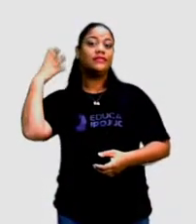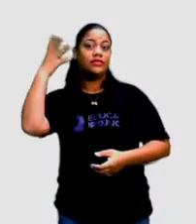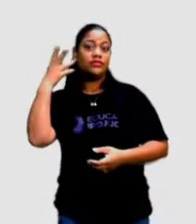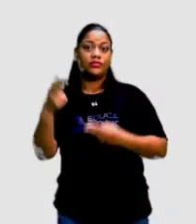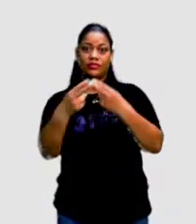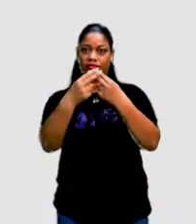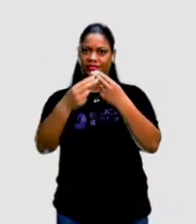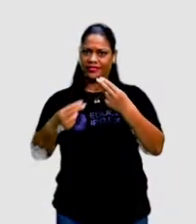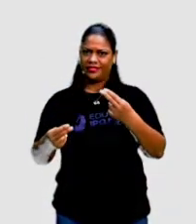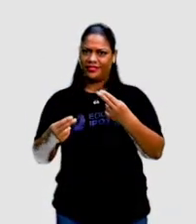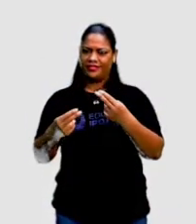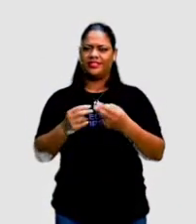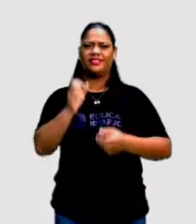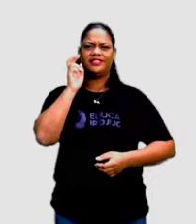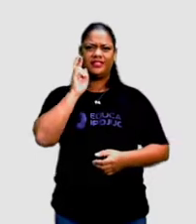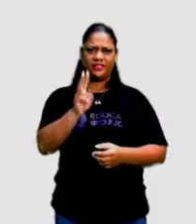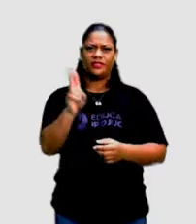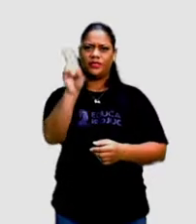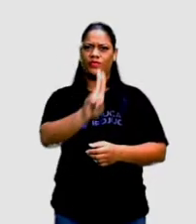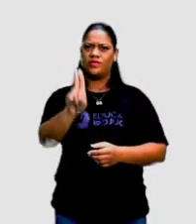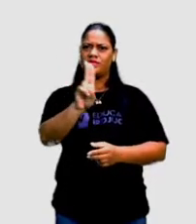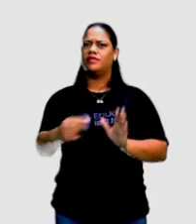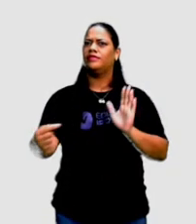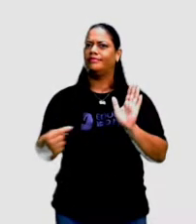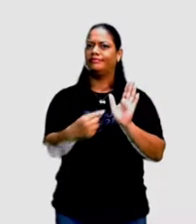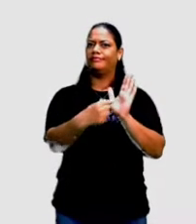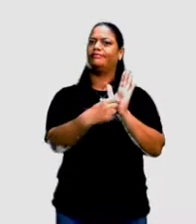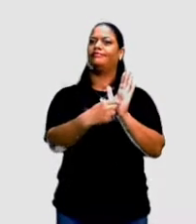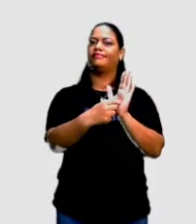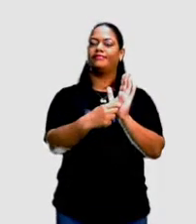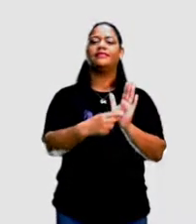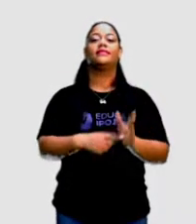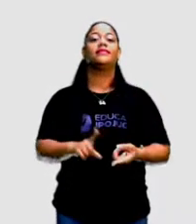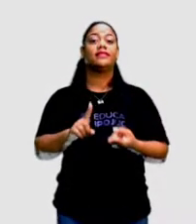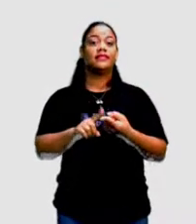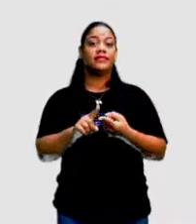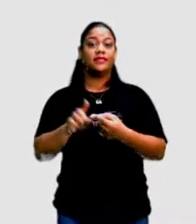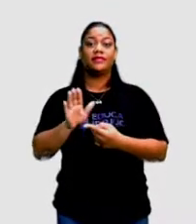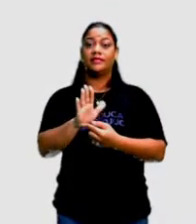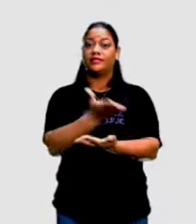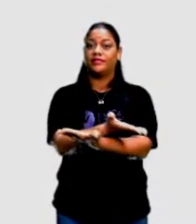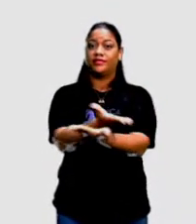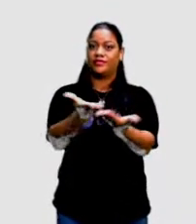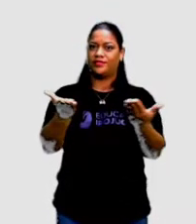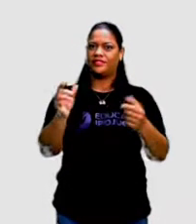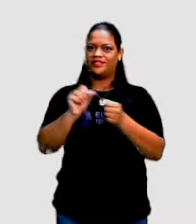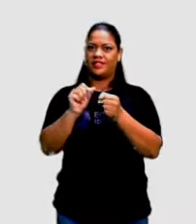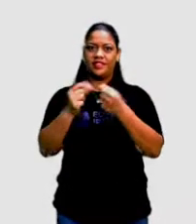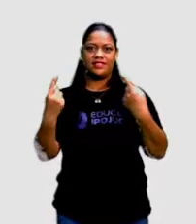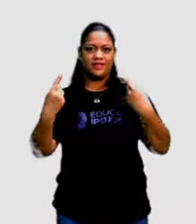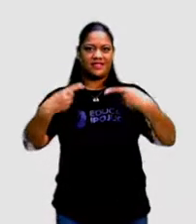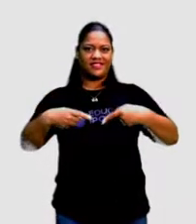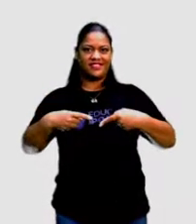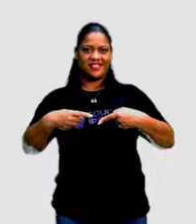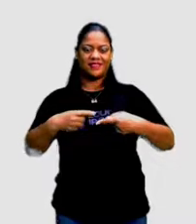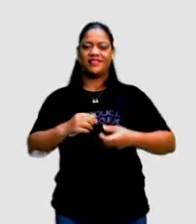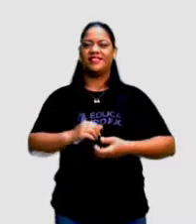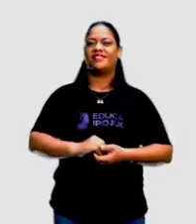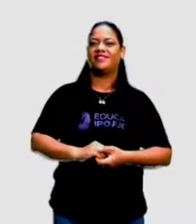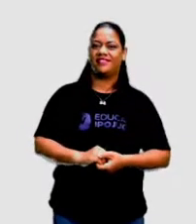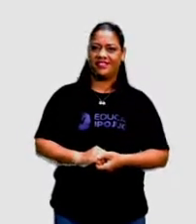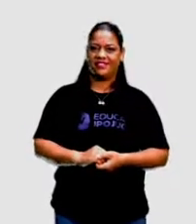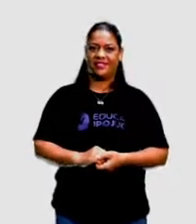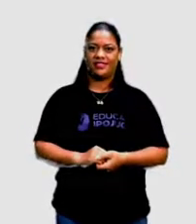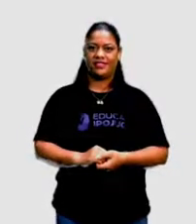o efeito de sentido decorrente da pontuação, ok? E ficou aí para vocês fazerem o desafio da hora. Ou